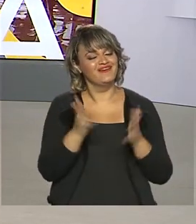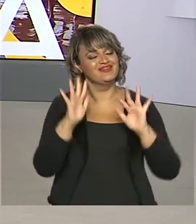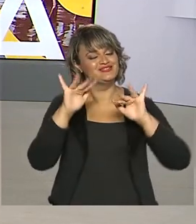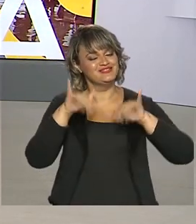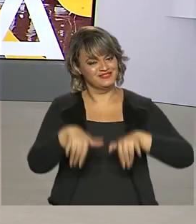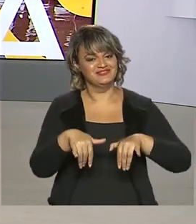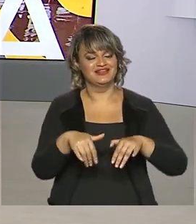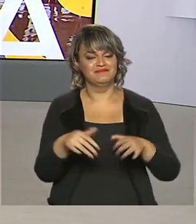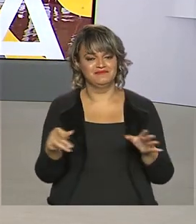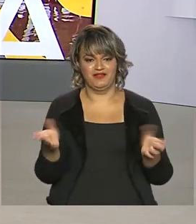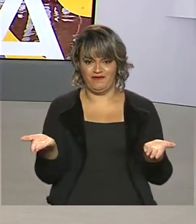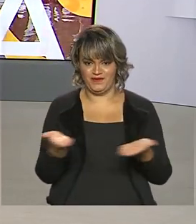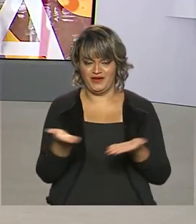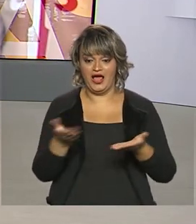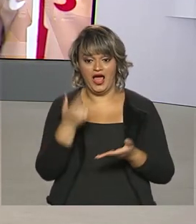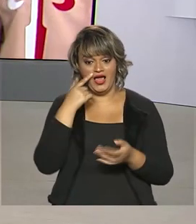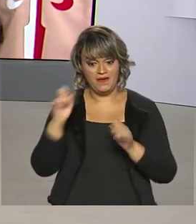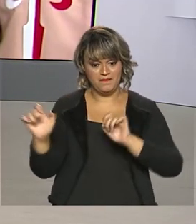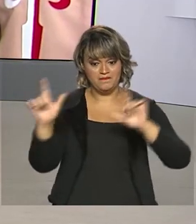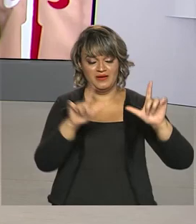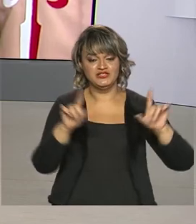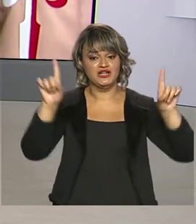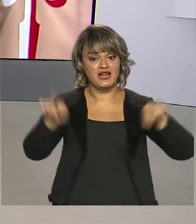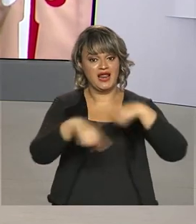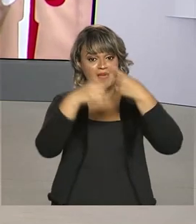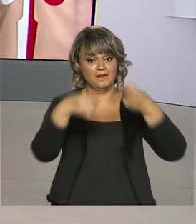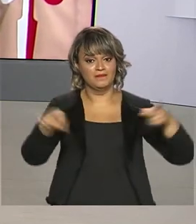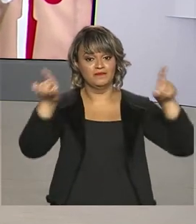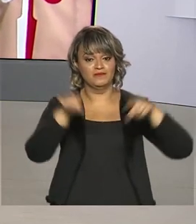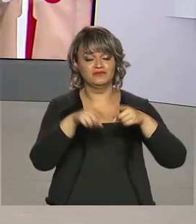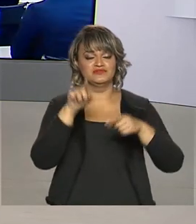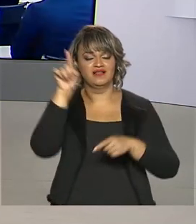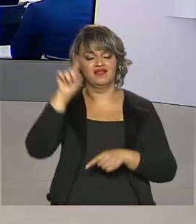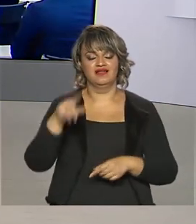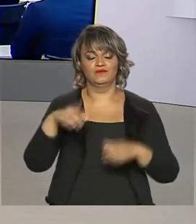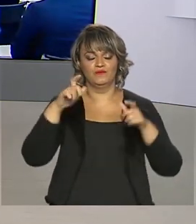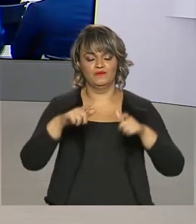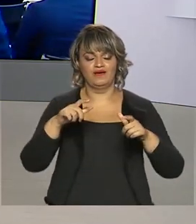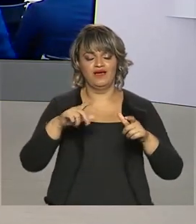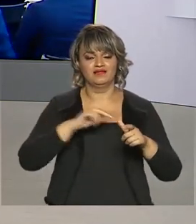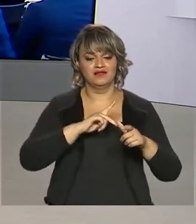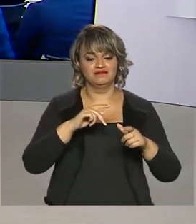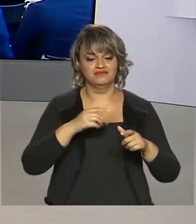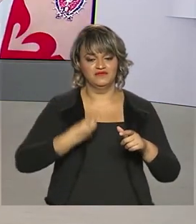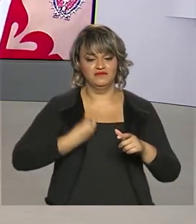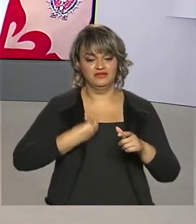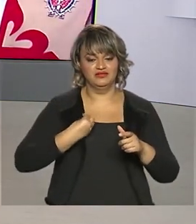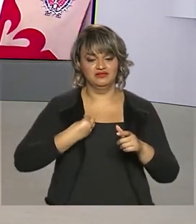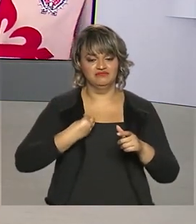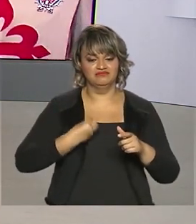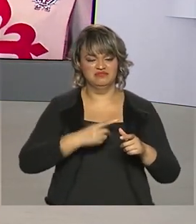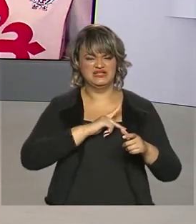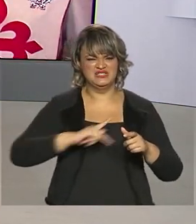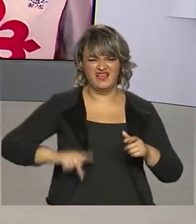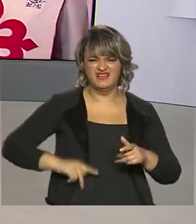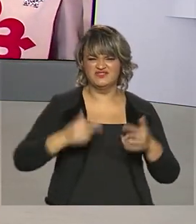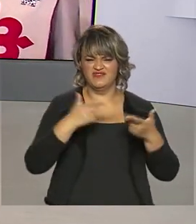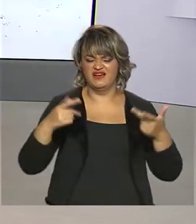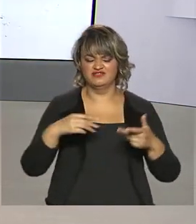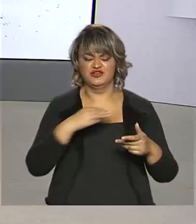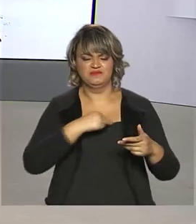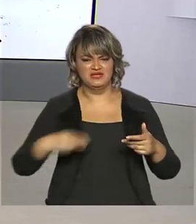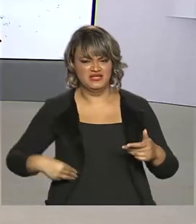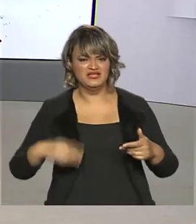a gente encerra o Brasil em Dia com imagens da cantada de natal da presidência da república que seja a participação de servidores